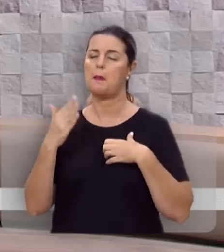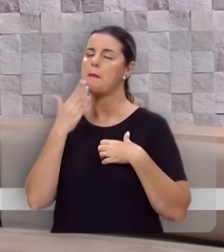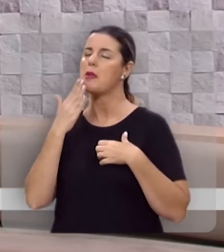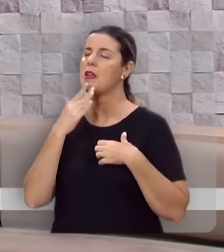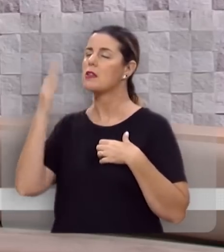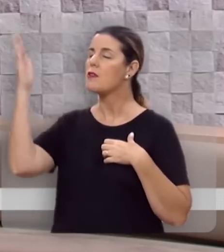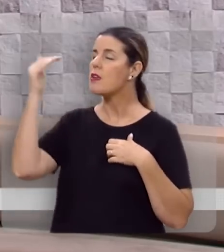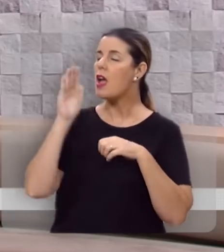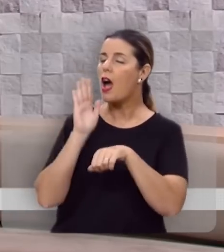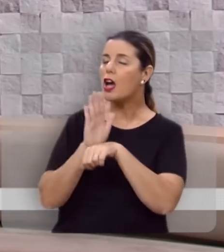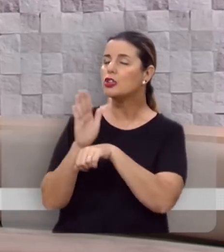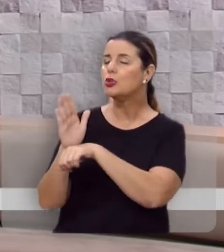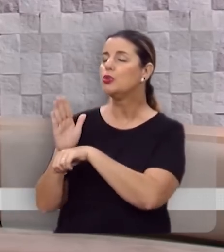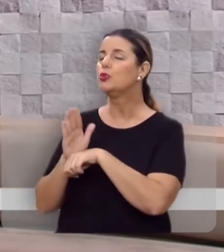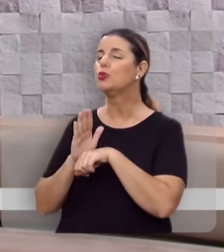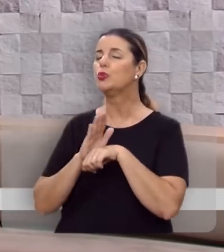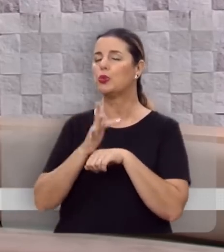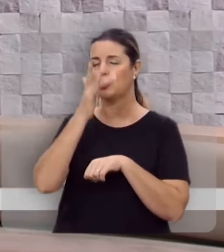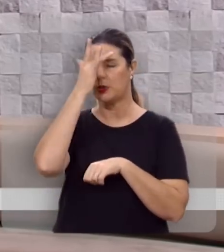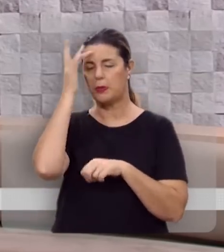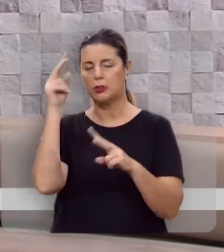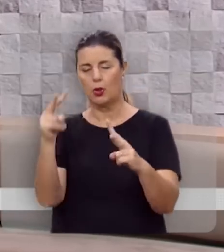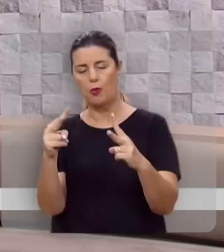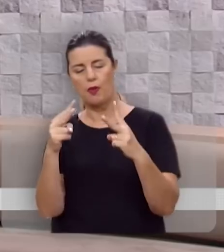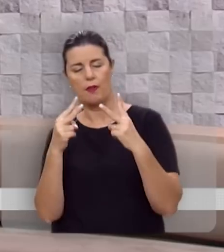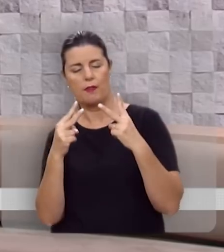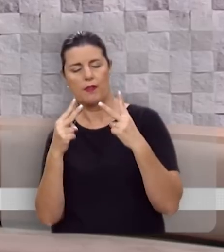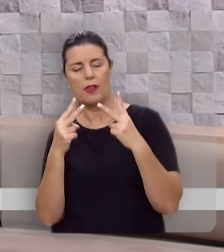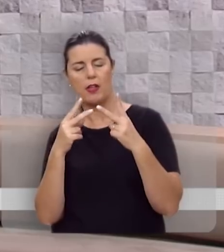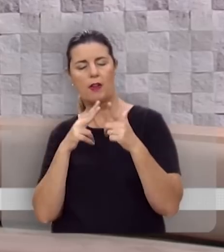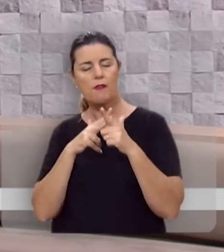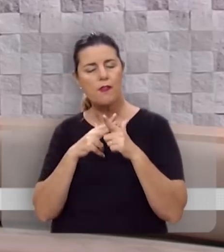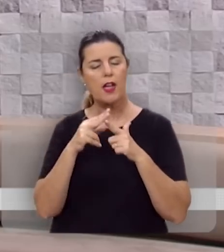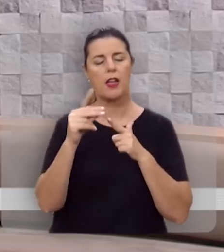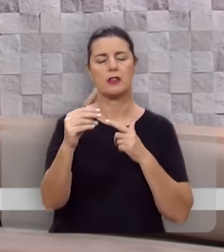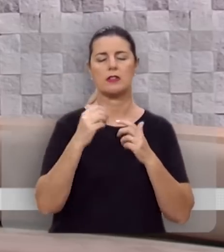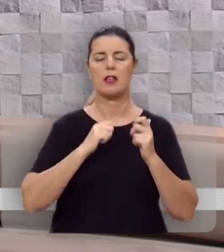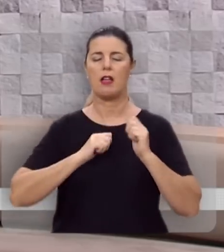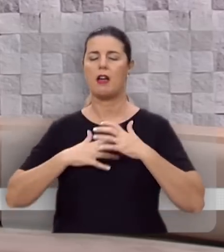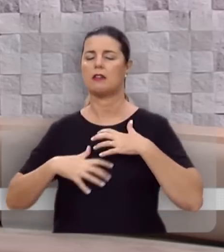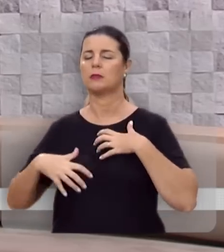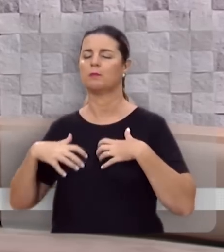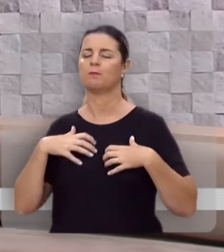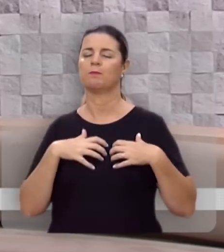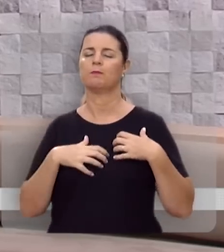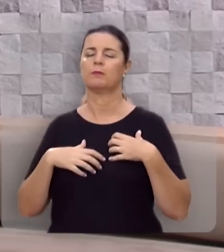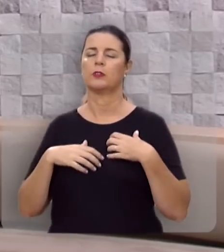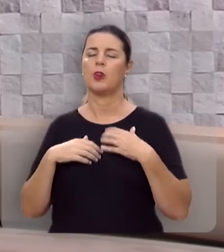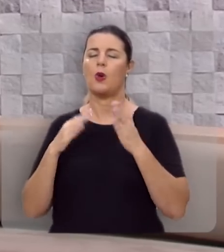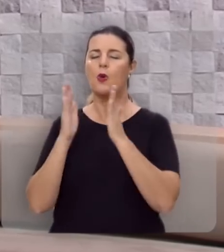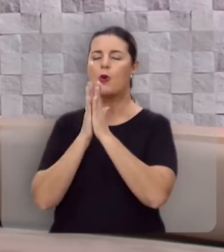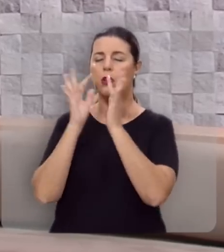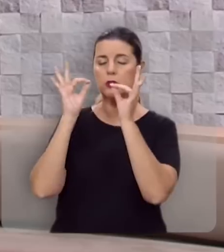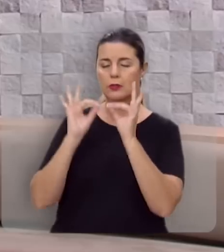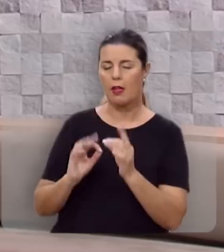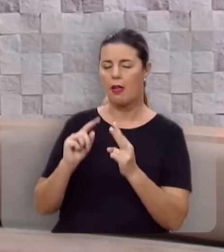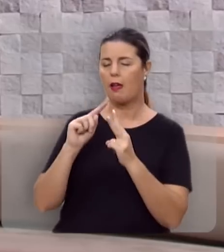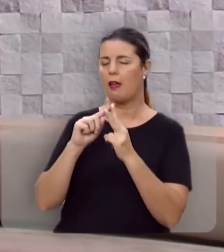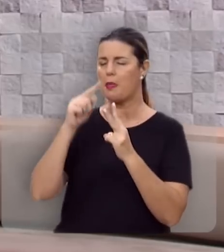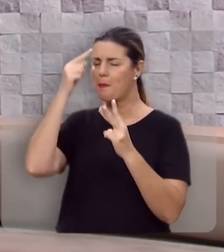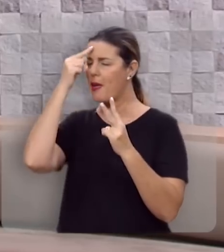tu ajudes esta pessoa que está agora nos assistindo a vencer a ansiedade, orando